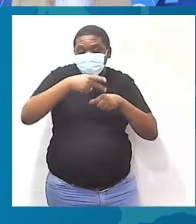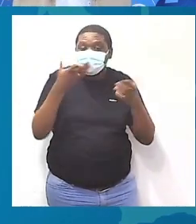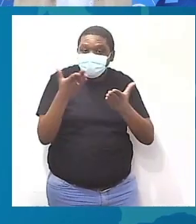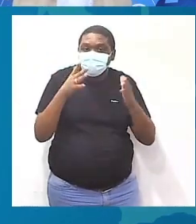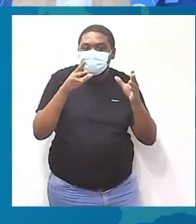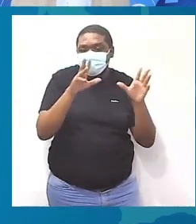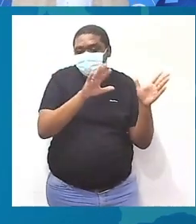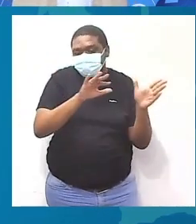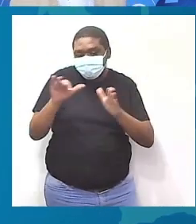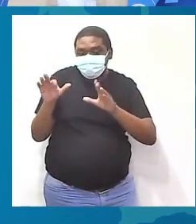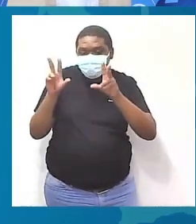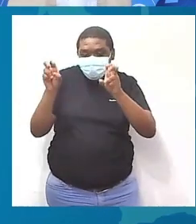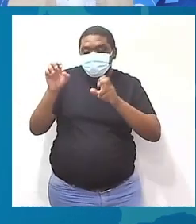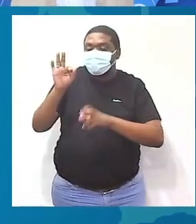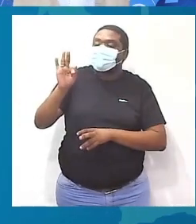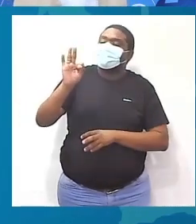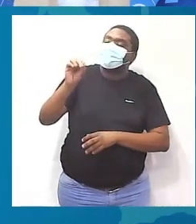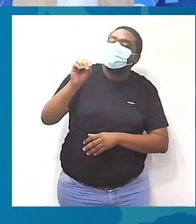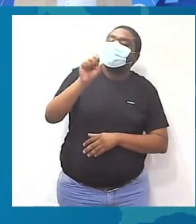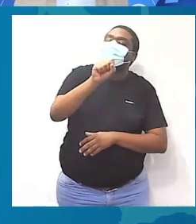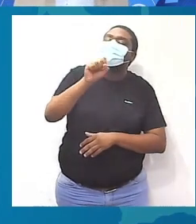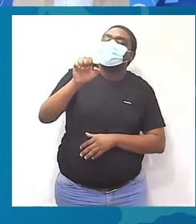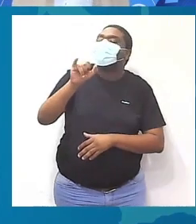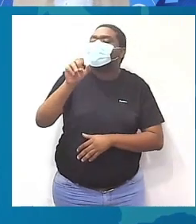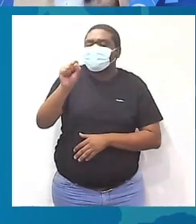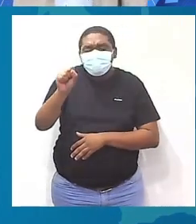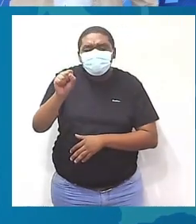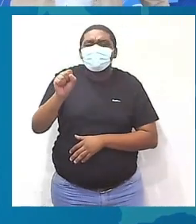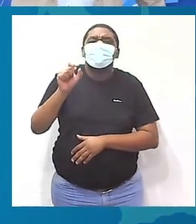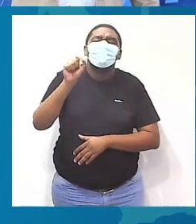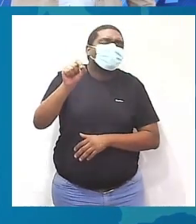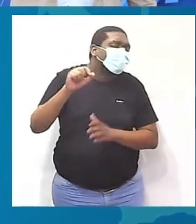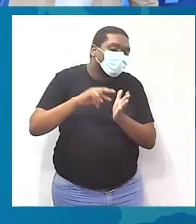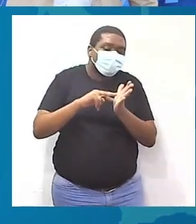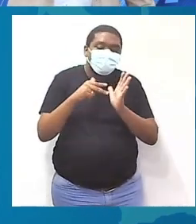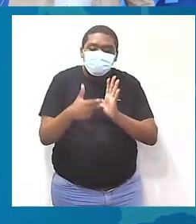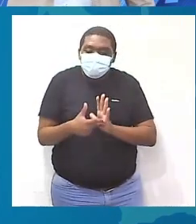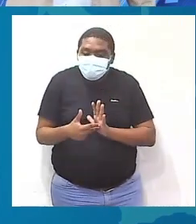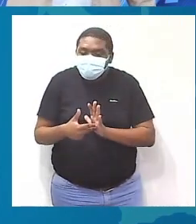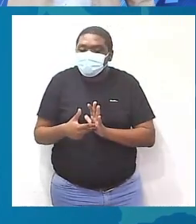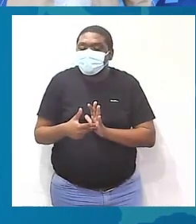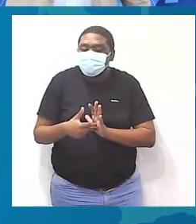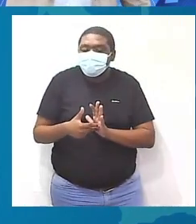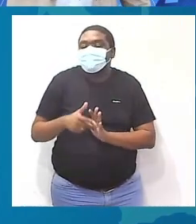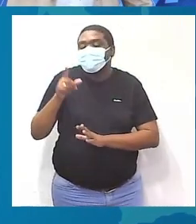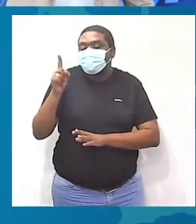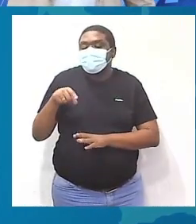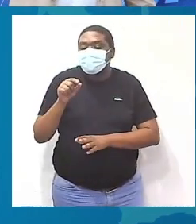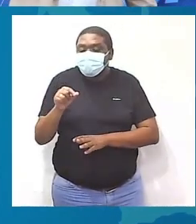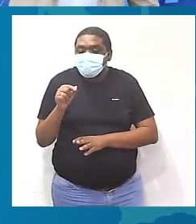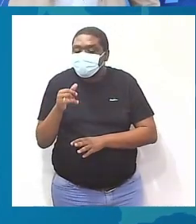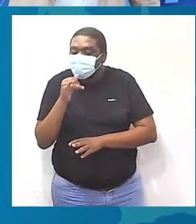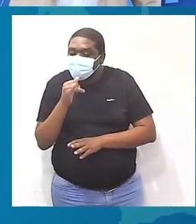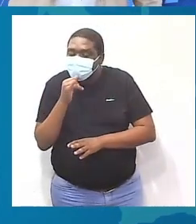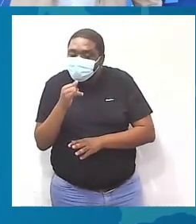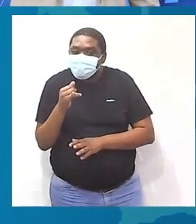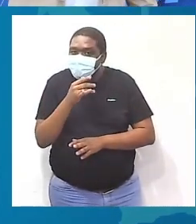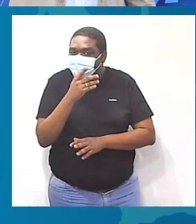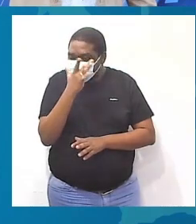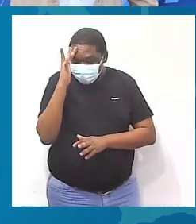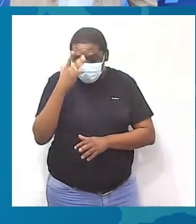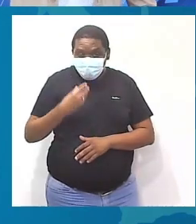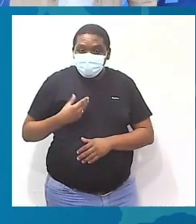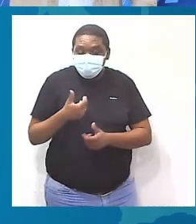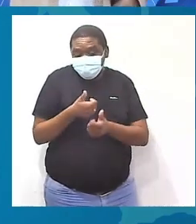fósseis. E na realidade, o que são fósseis? Fósseis, na realidade, são vestígios de seres